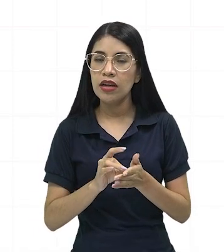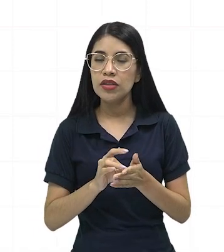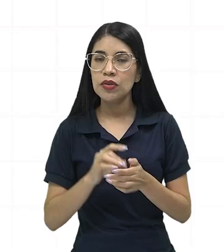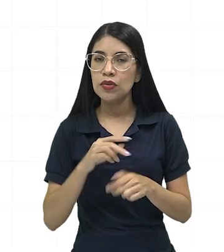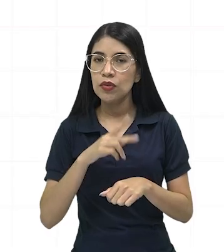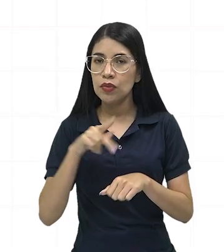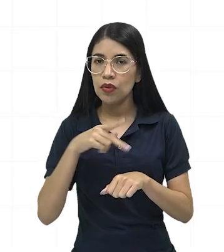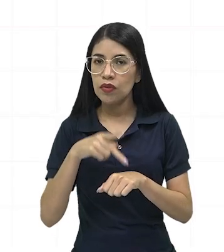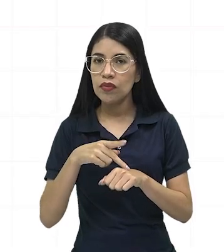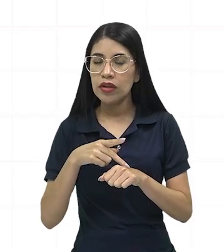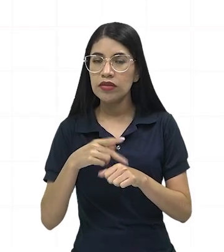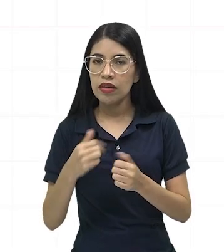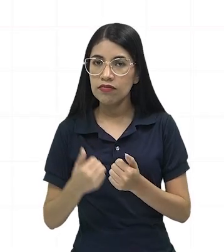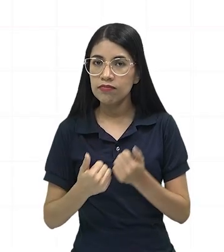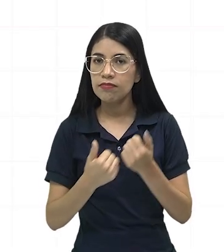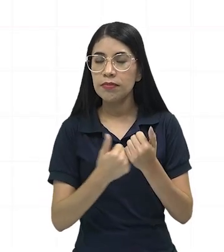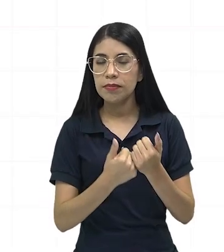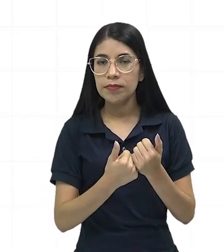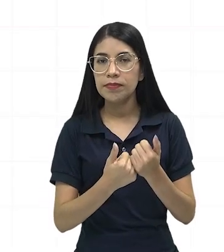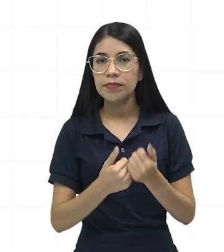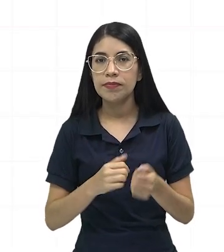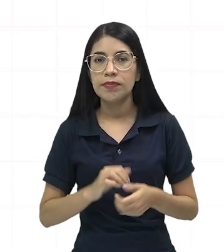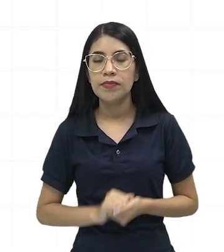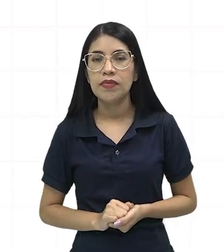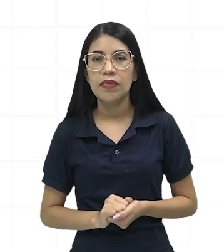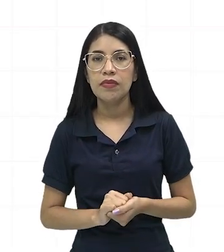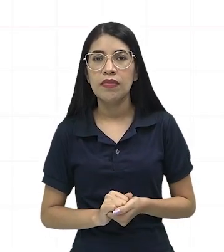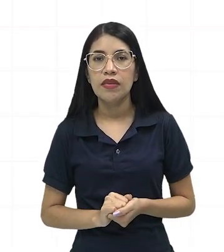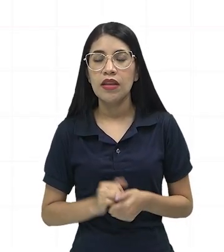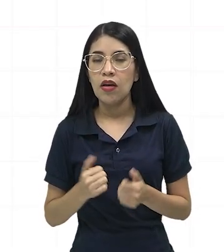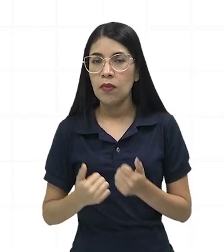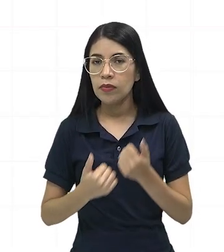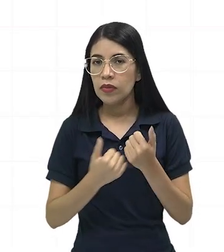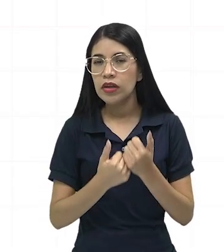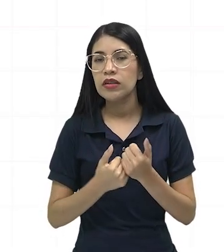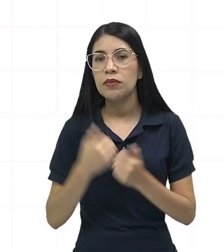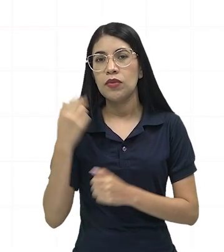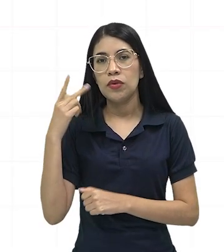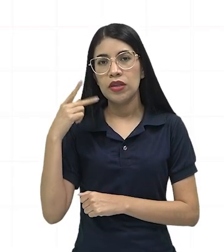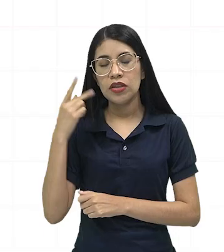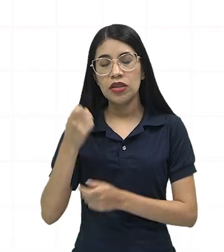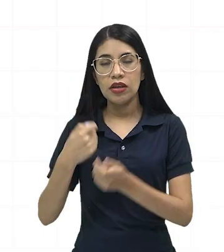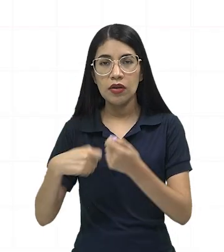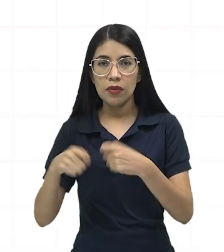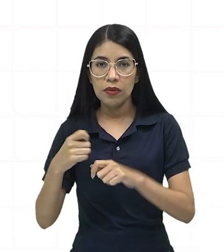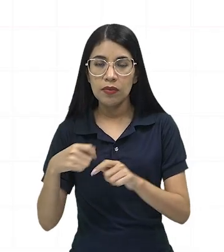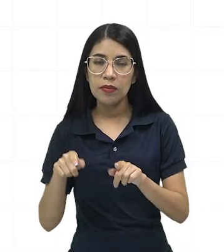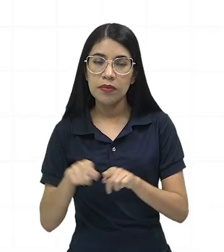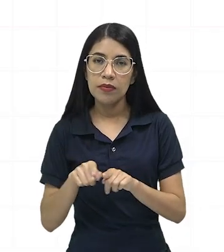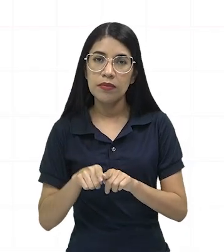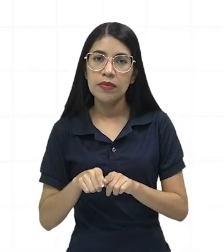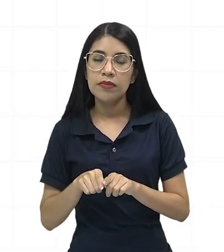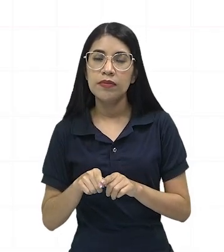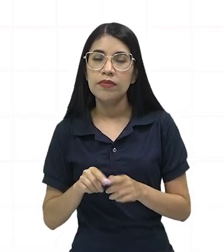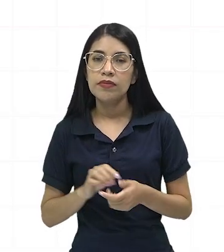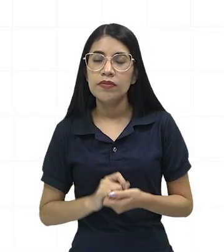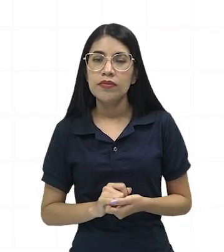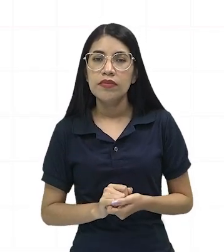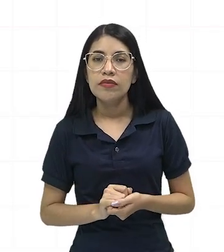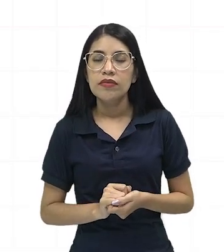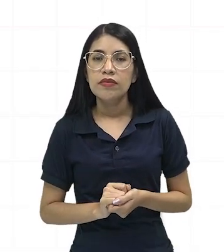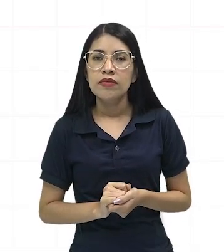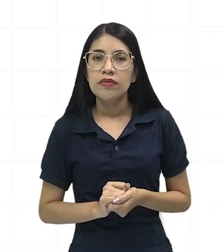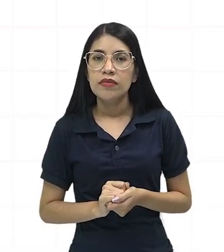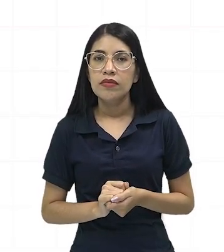Estado, tá? Eles estavam se fortalecendo, sua política, sua economia, tá bem? Então, estará pertencente aí